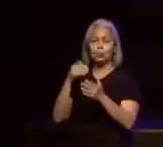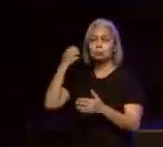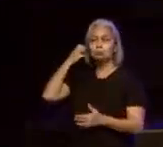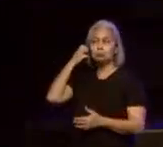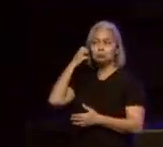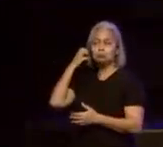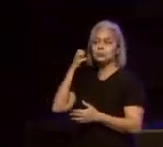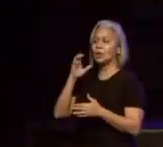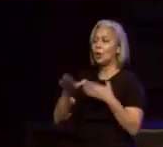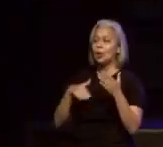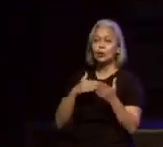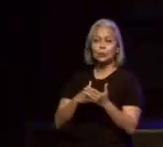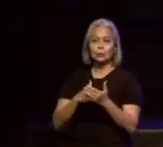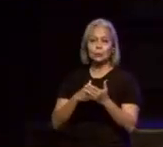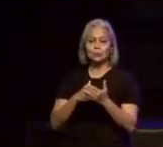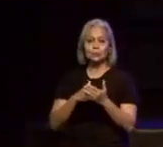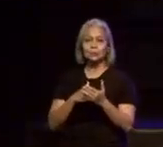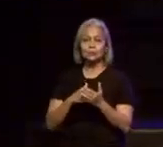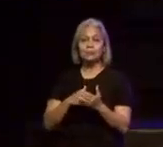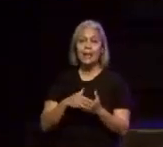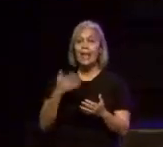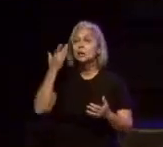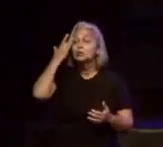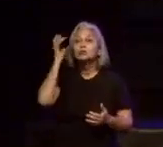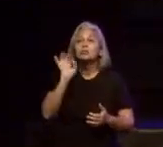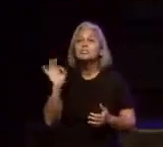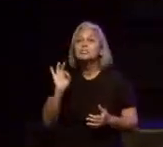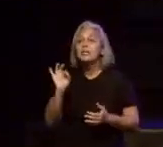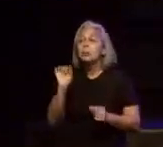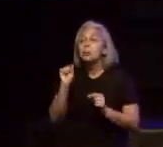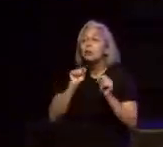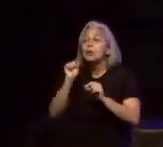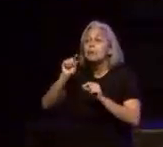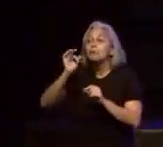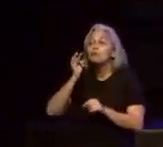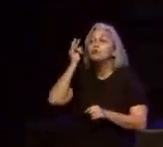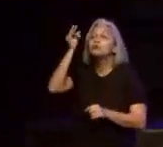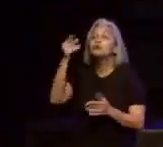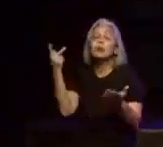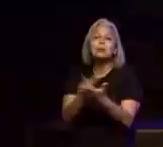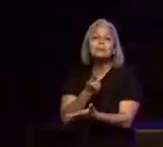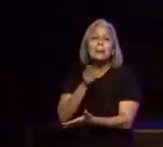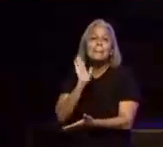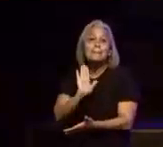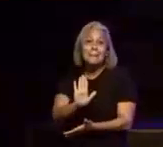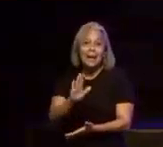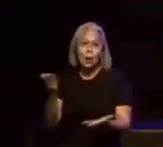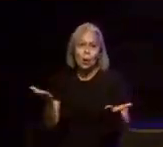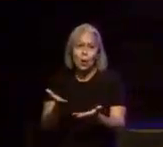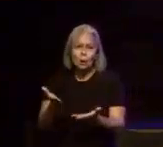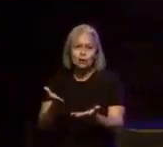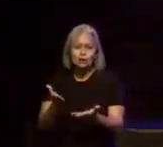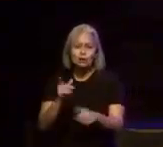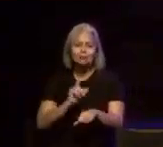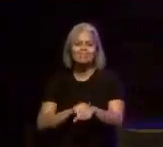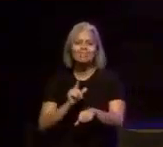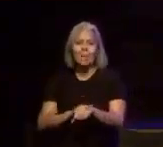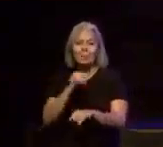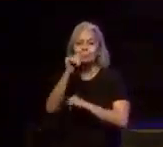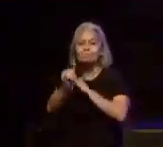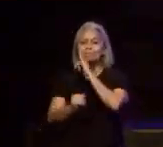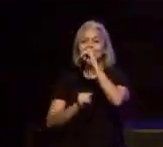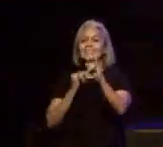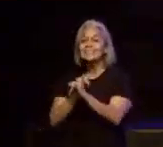a velocidade disso tudo. Não sei qual é a próxima revolução que vai acontecer, mas nós vivemos na era da informação e ela